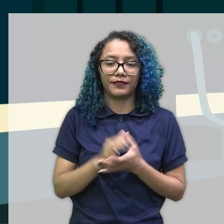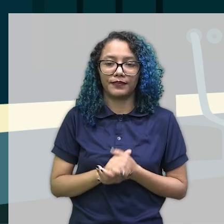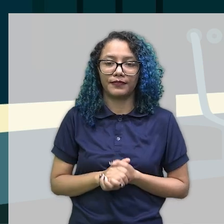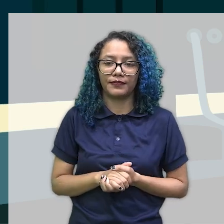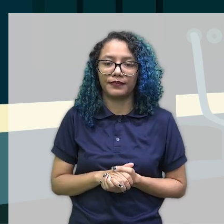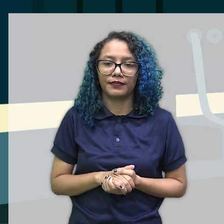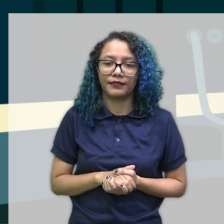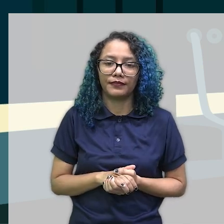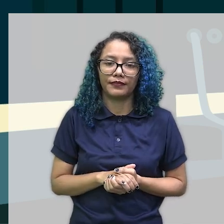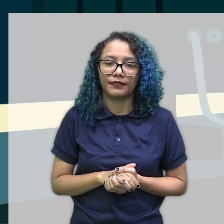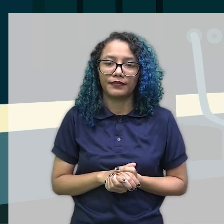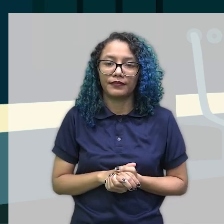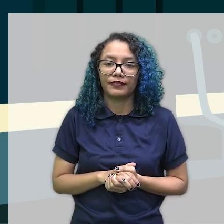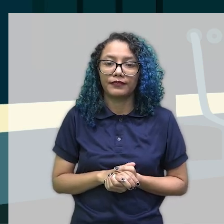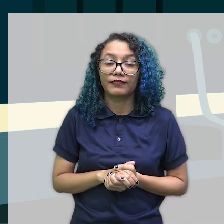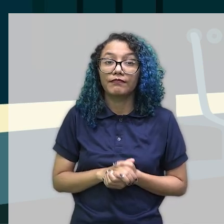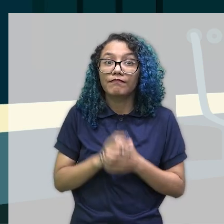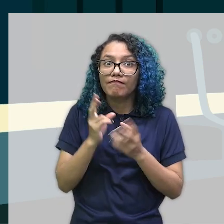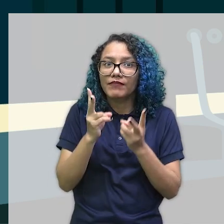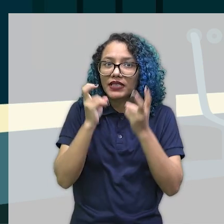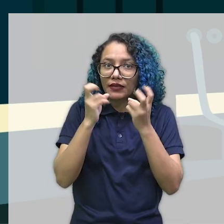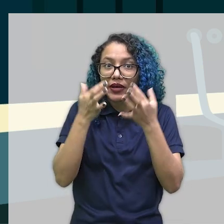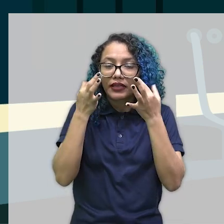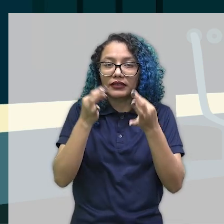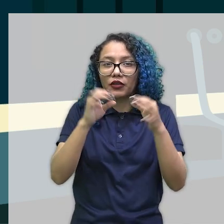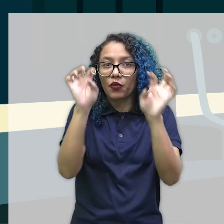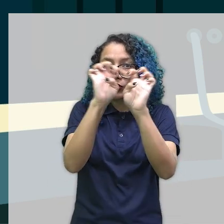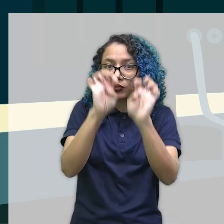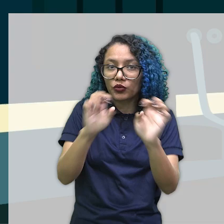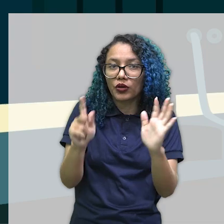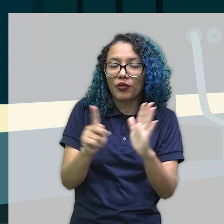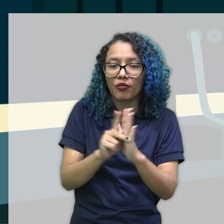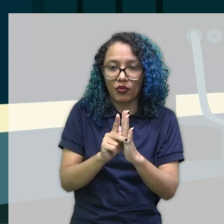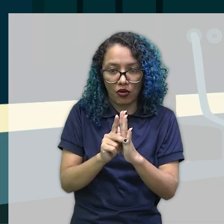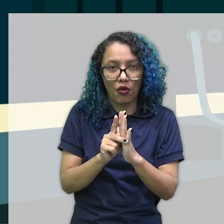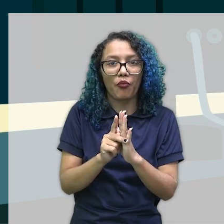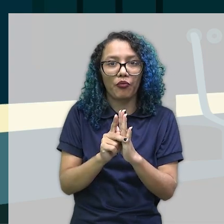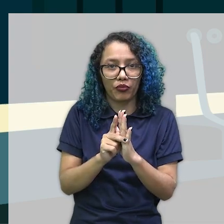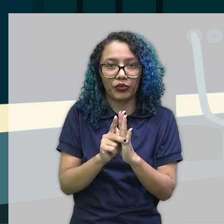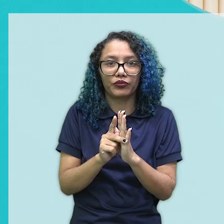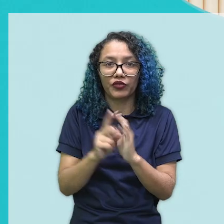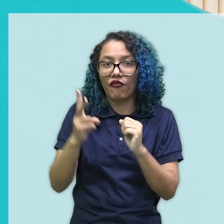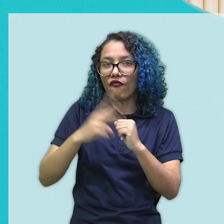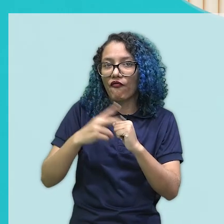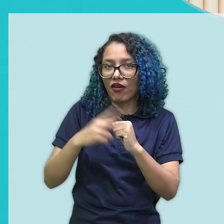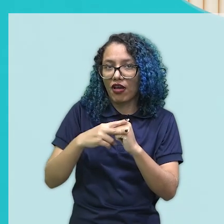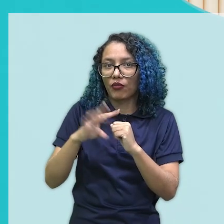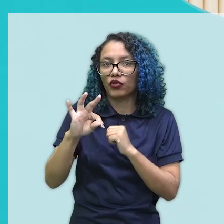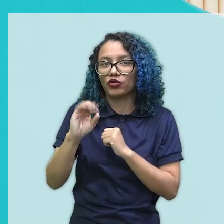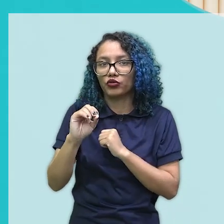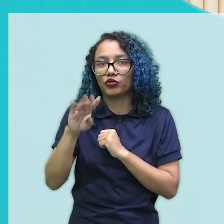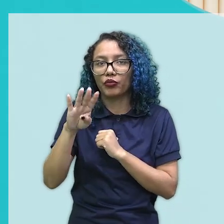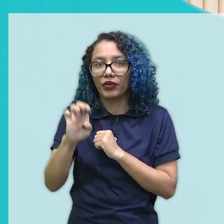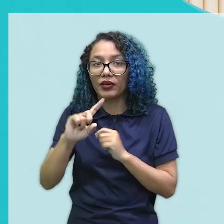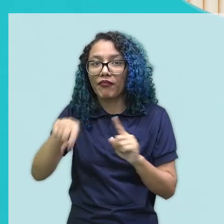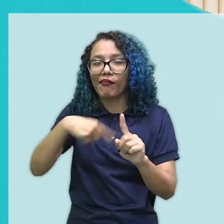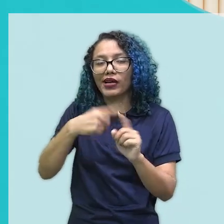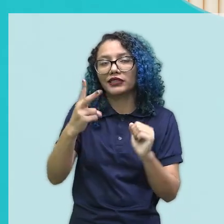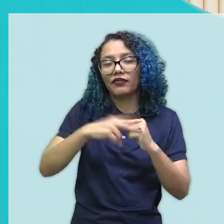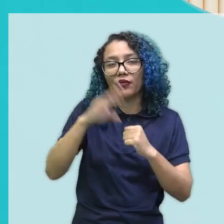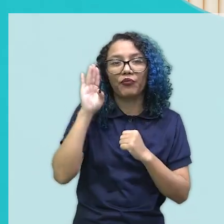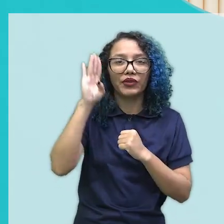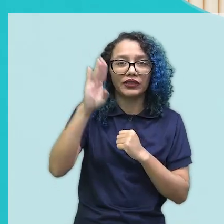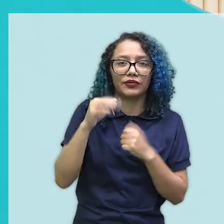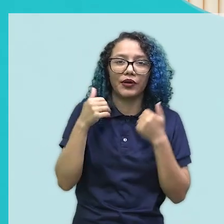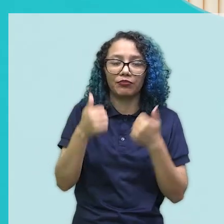aí nessa estrutura, né? Usando o passado do verbo to be mais o ing. Ok? Então,